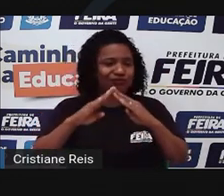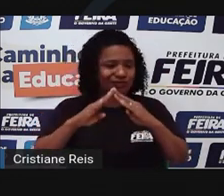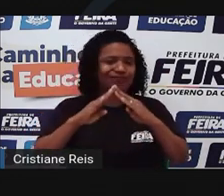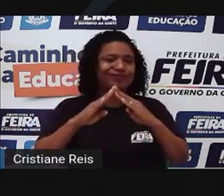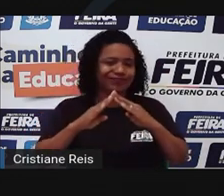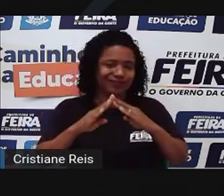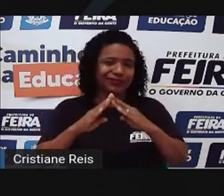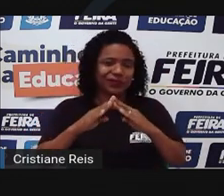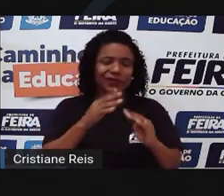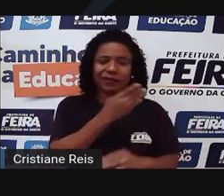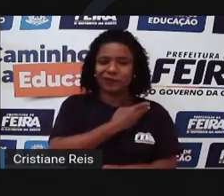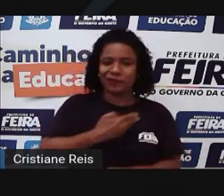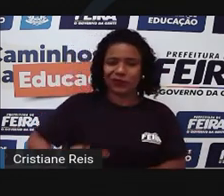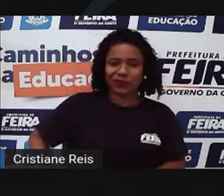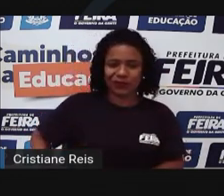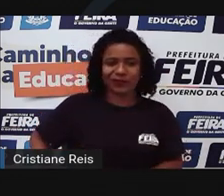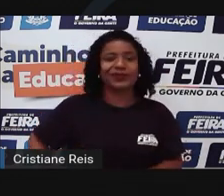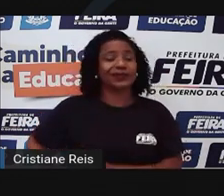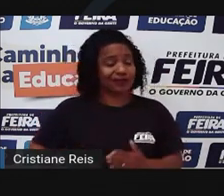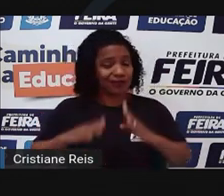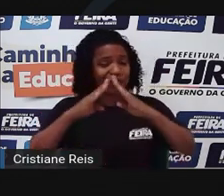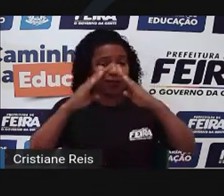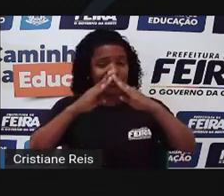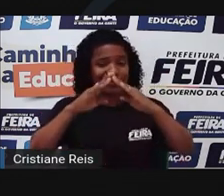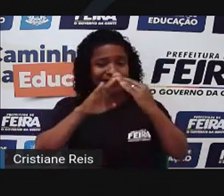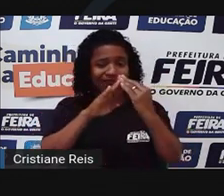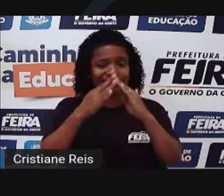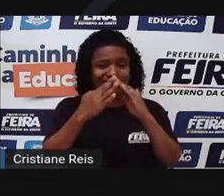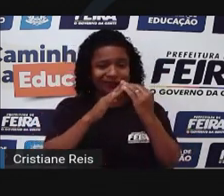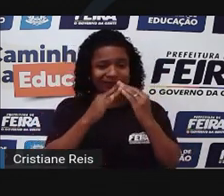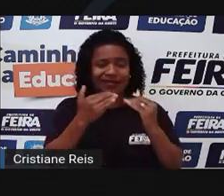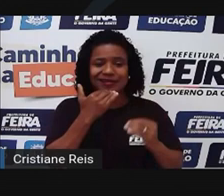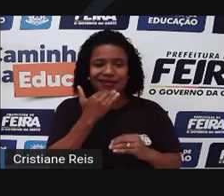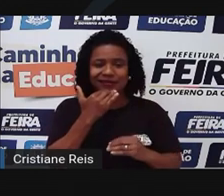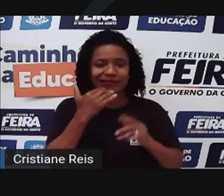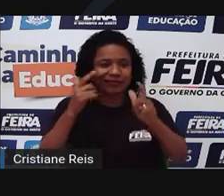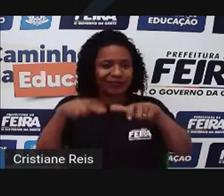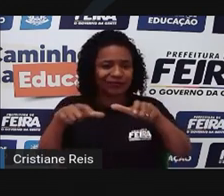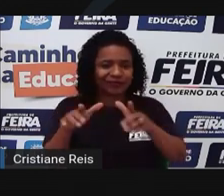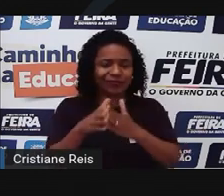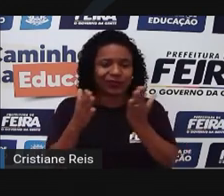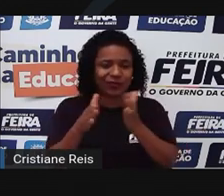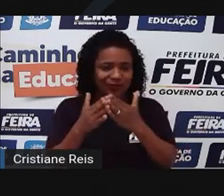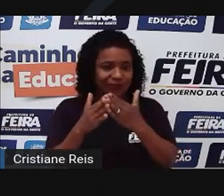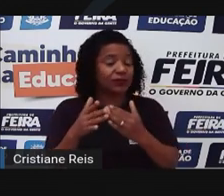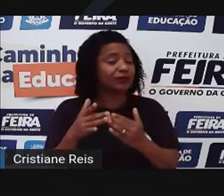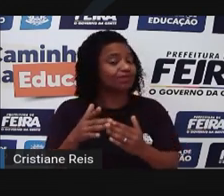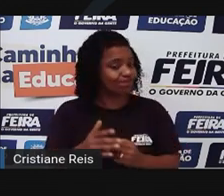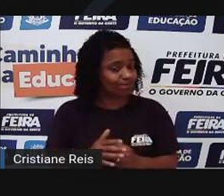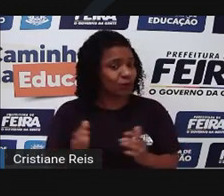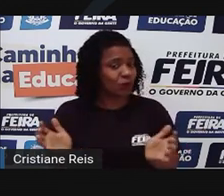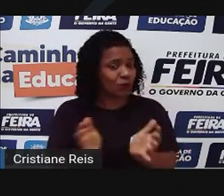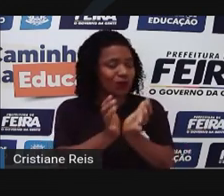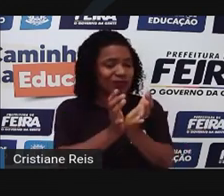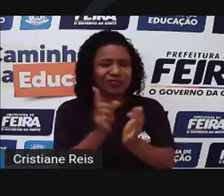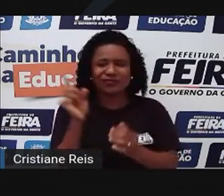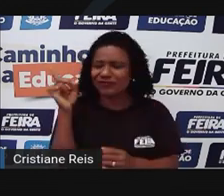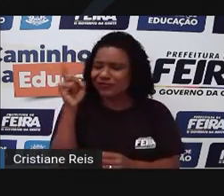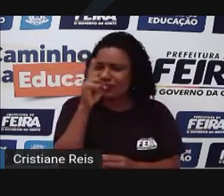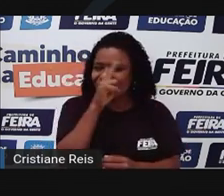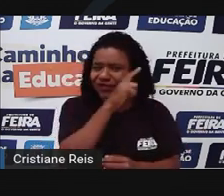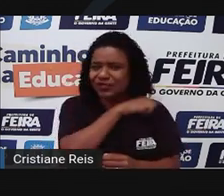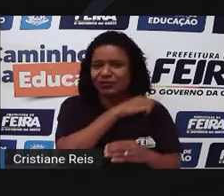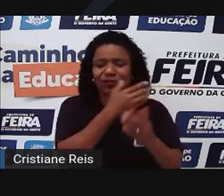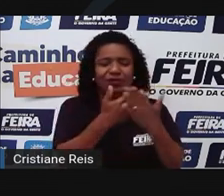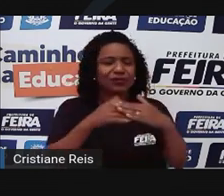que passa por mais dificuldades, né? Tanto em termos na escola, e já vem